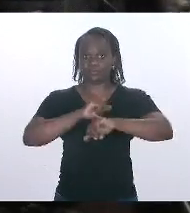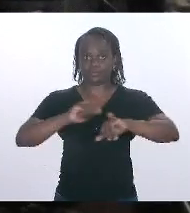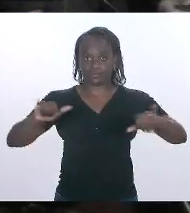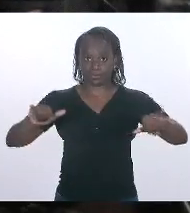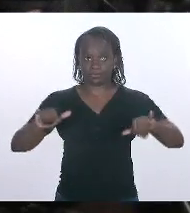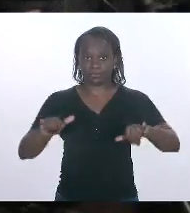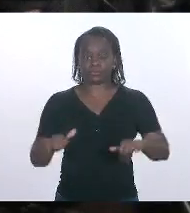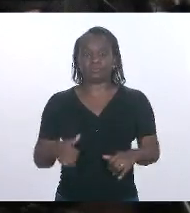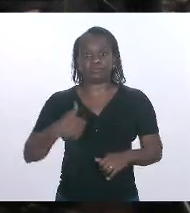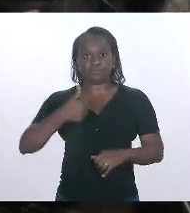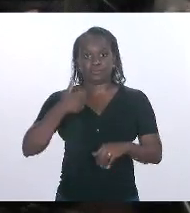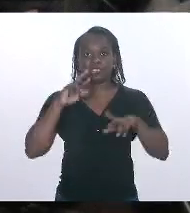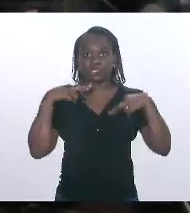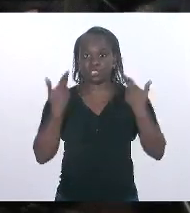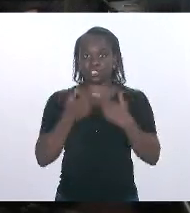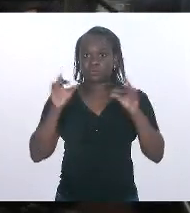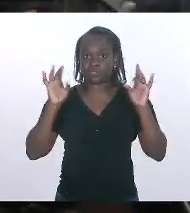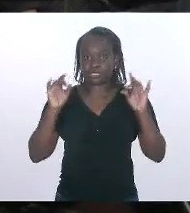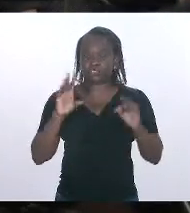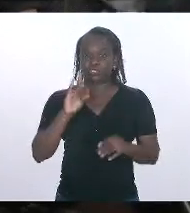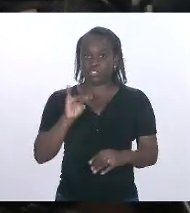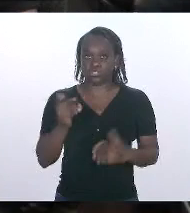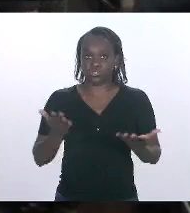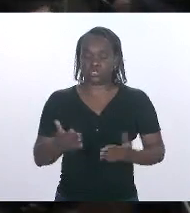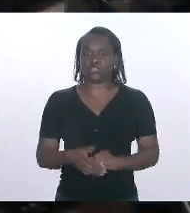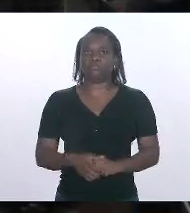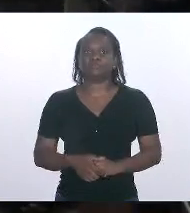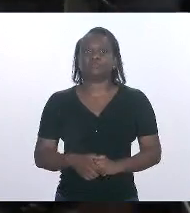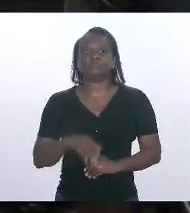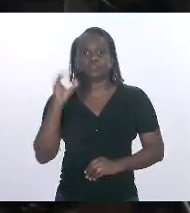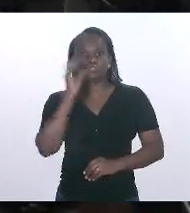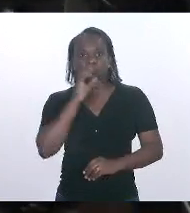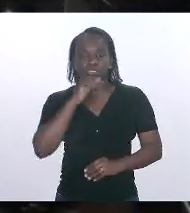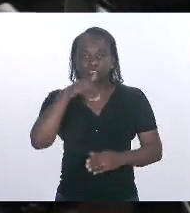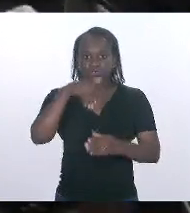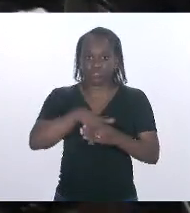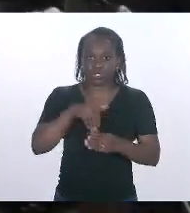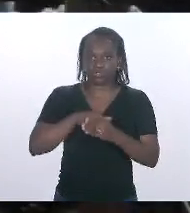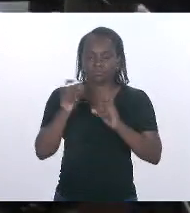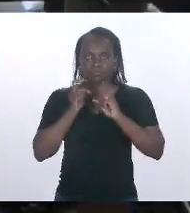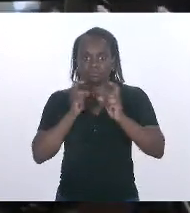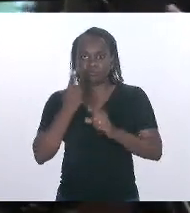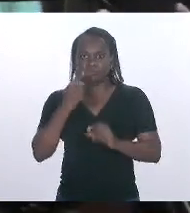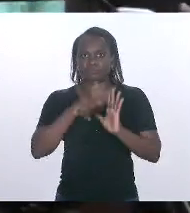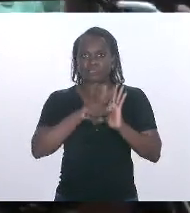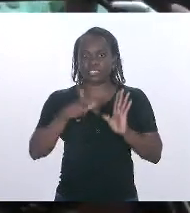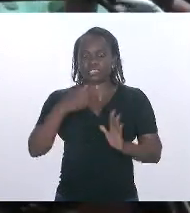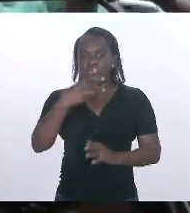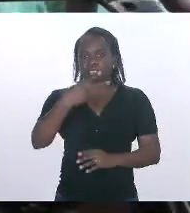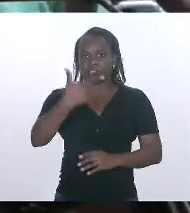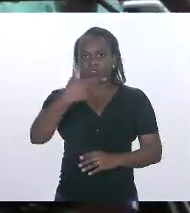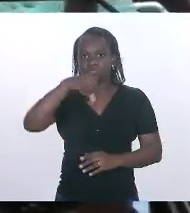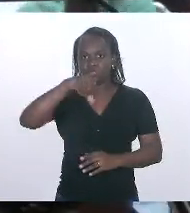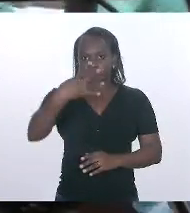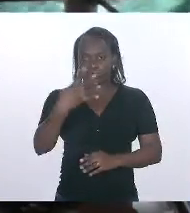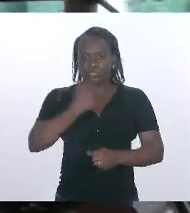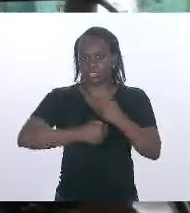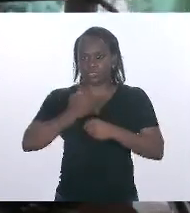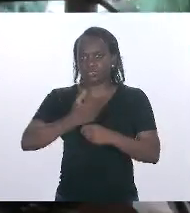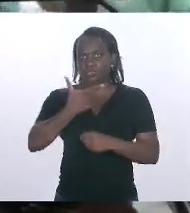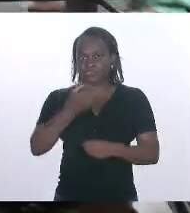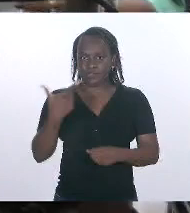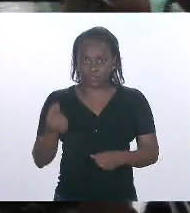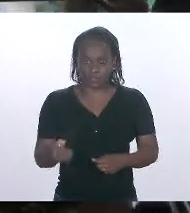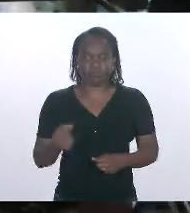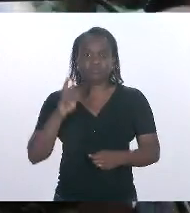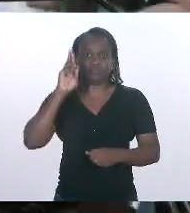Anuncio a primeira sessão extraordinária da ordem do dia. Em regime de urgência, em votação e discussão única, projeto de lei 3294 de 2020,